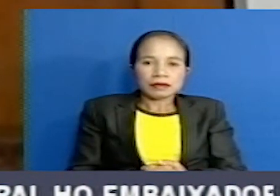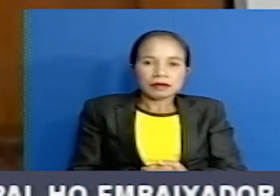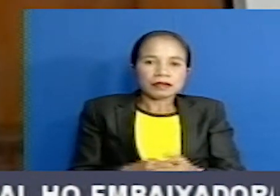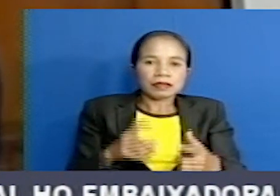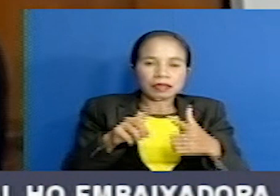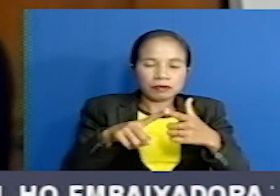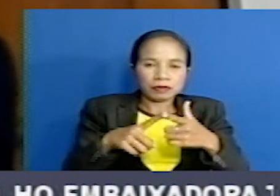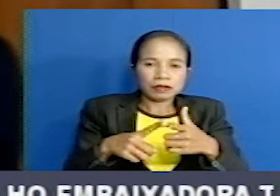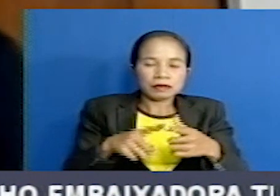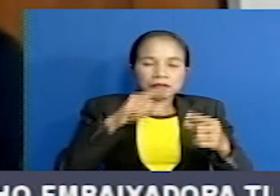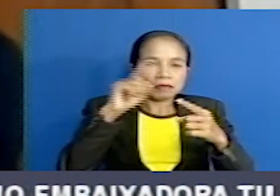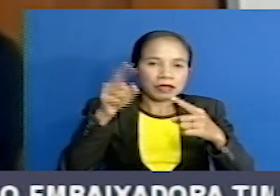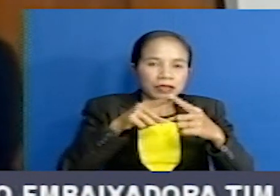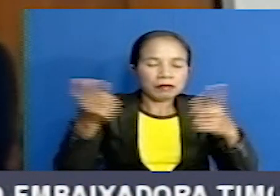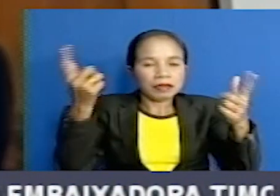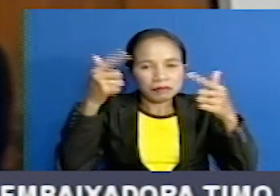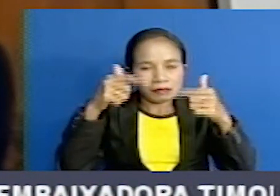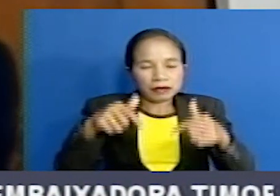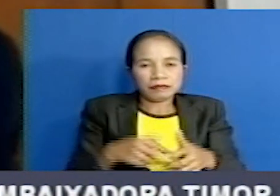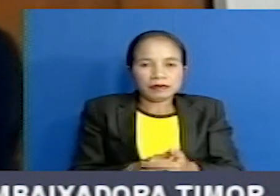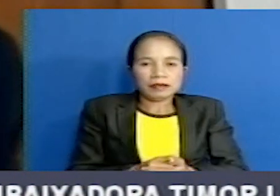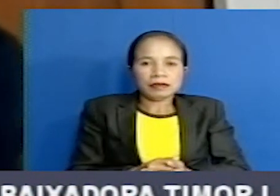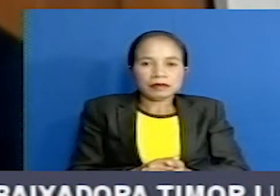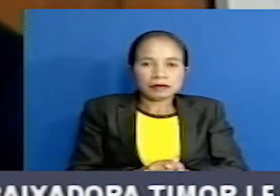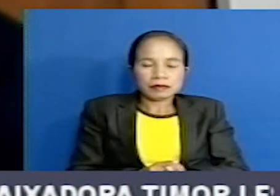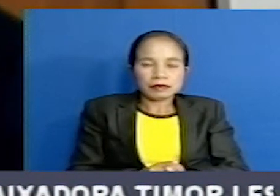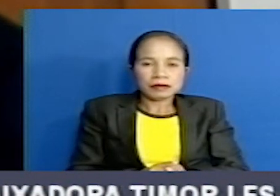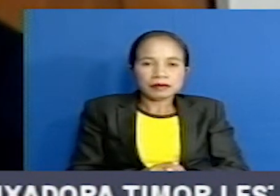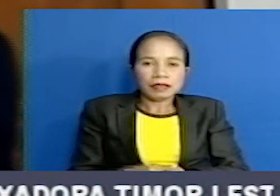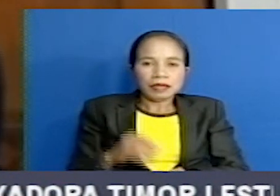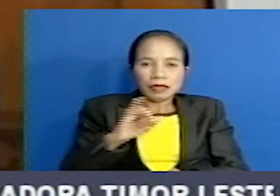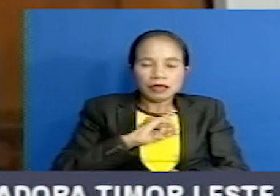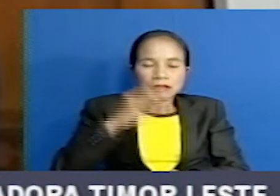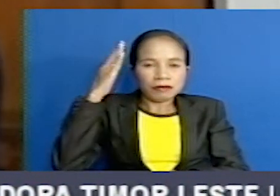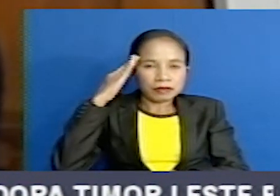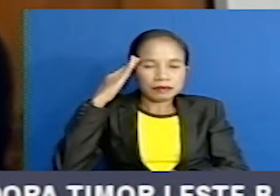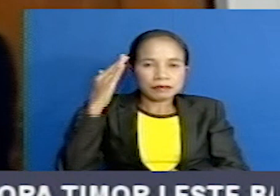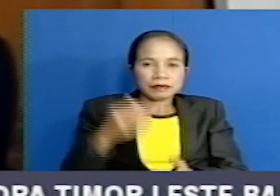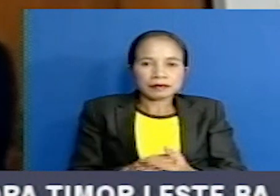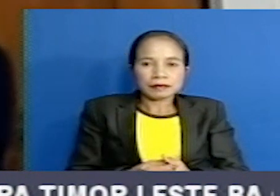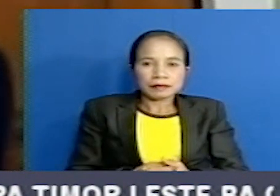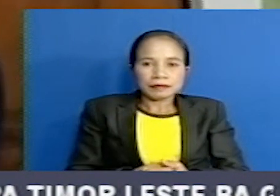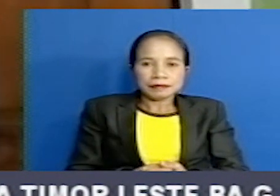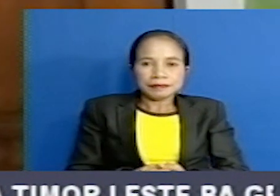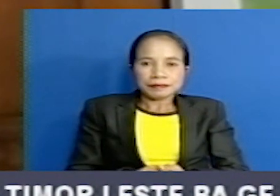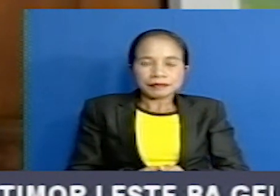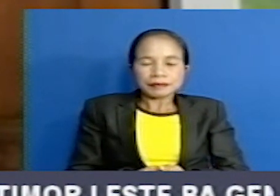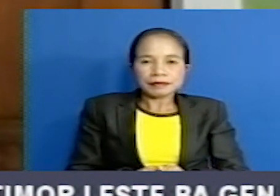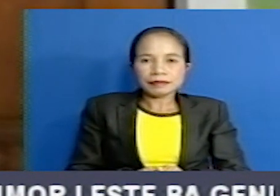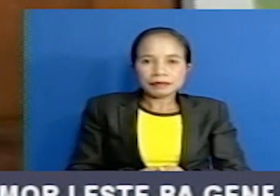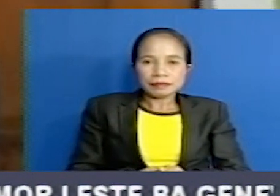vai ir a uma cama que ele falou. E da nem maca de. A ONU é louca, nem louca, só não tem que ir daqui. Facilita